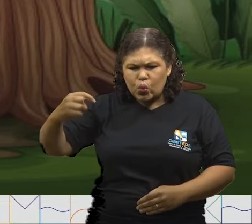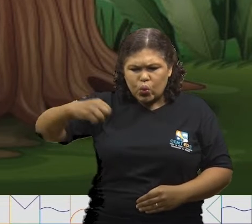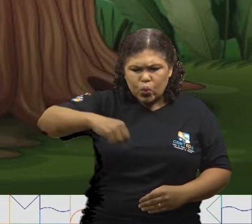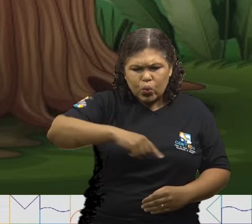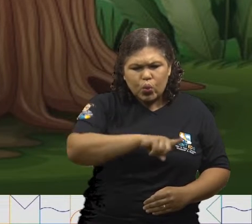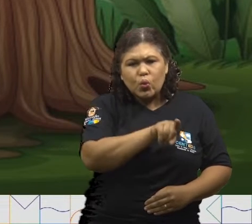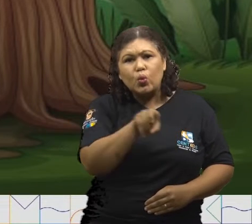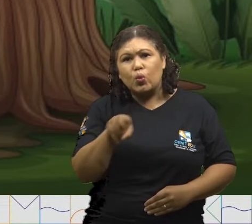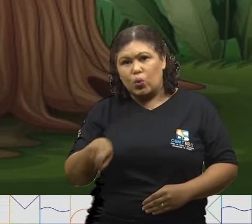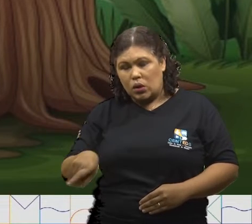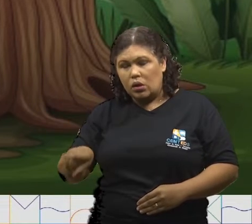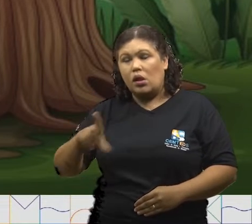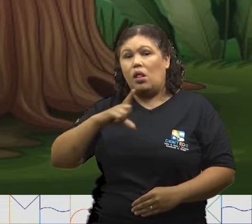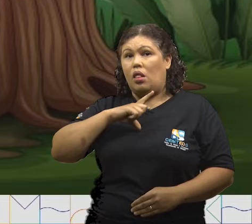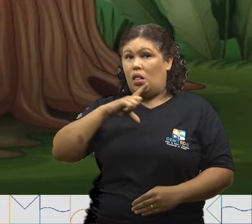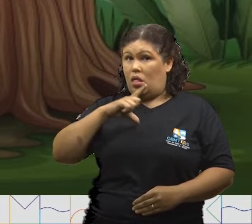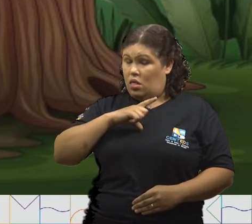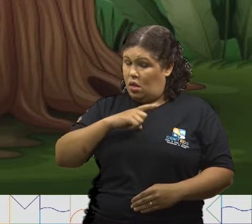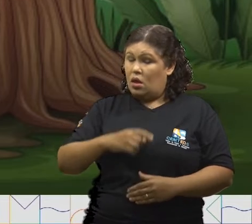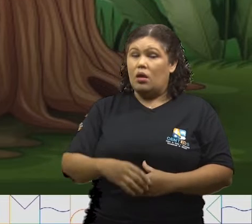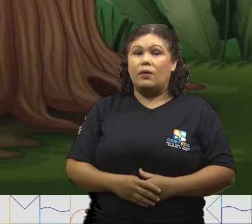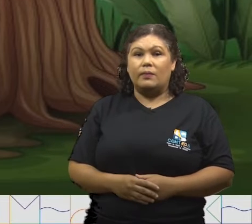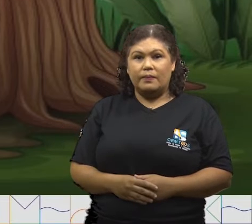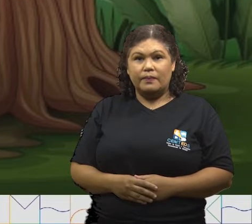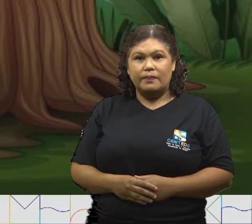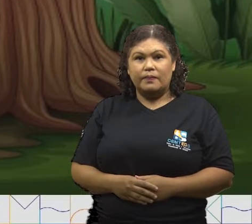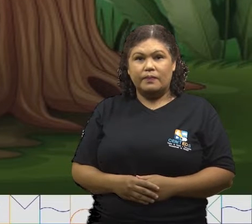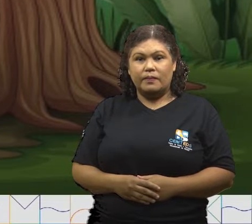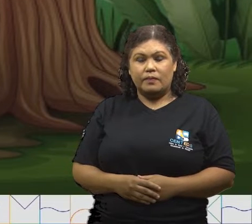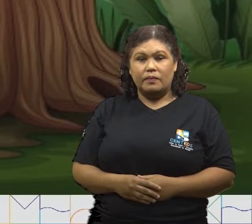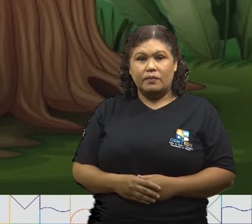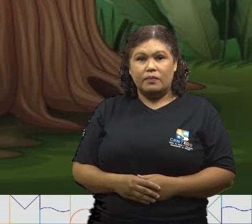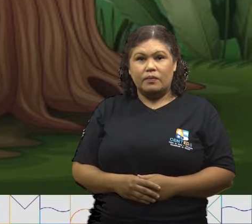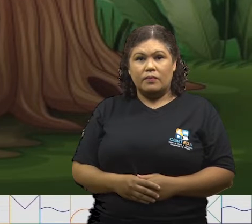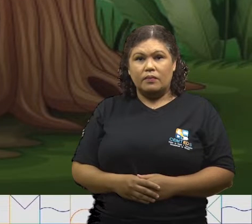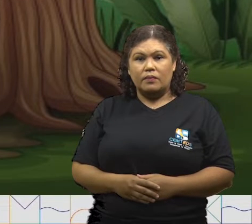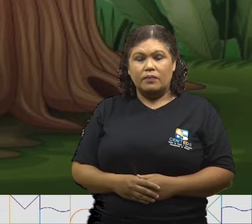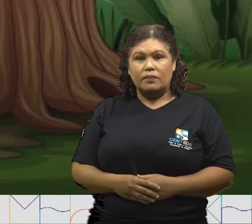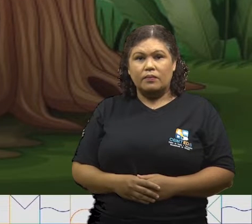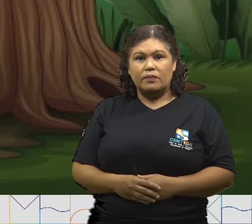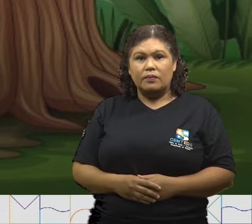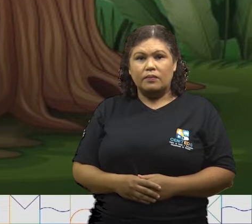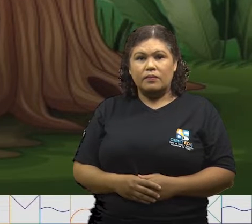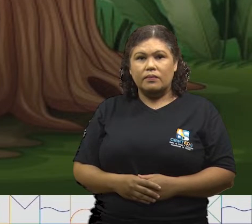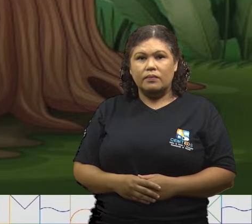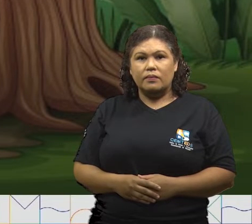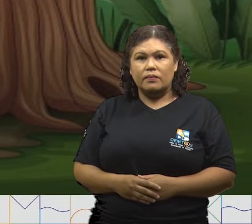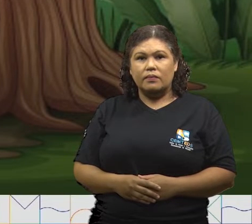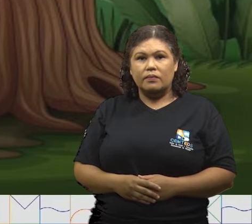túneis subterrâneos, espalhados por vários metros.